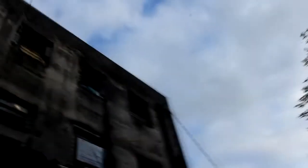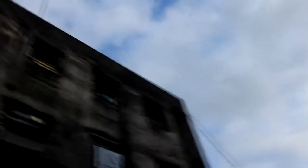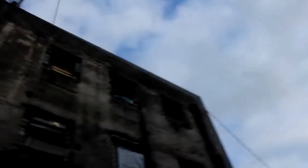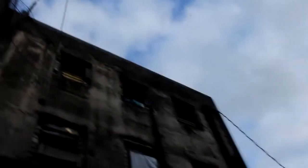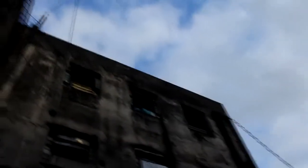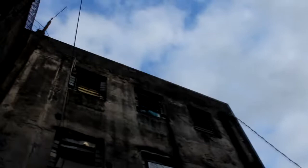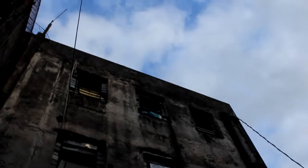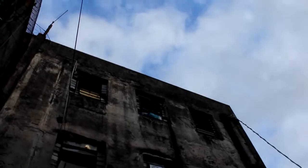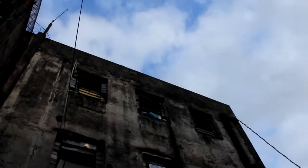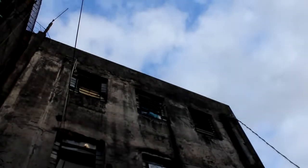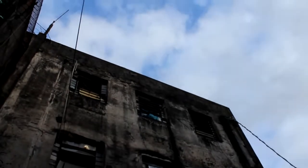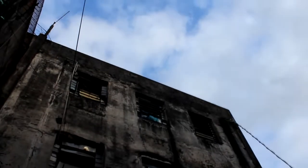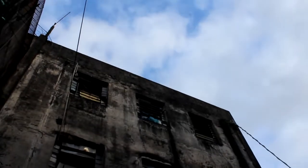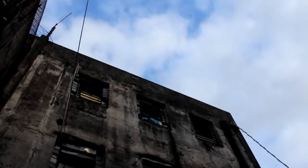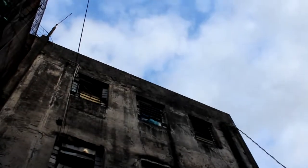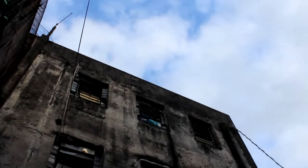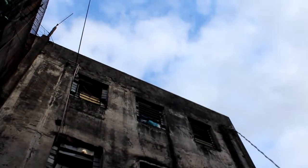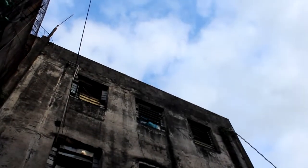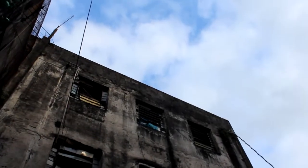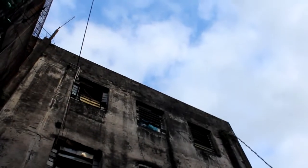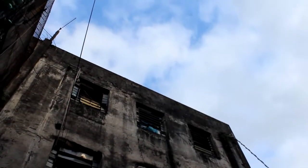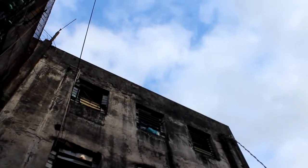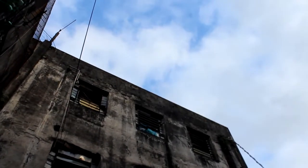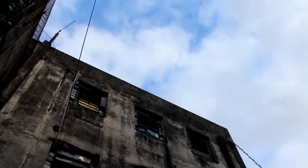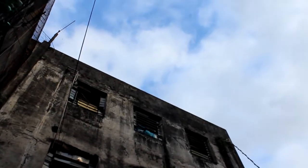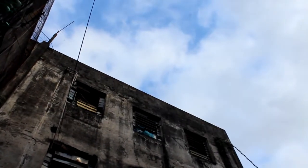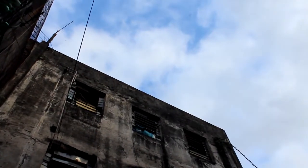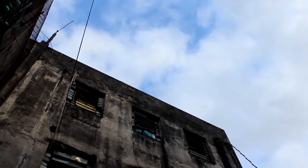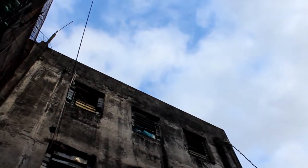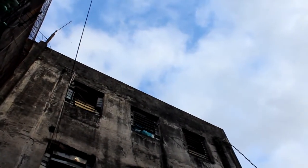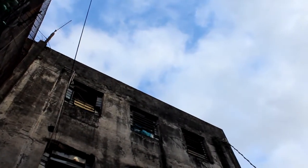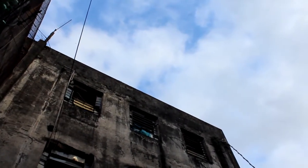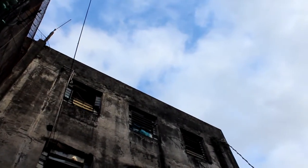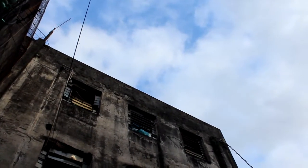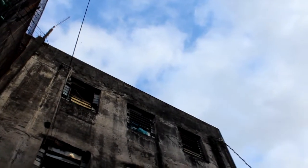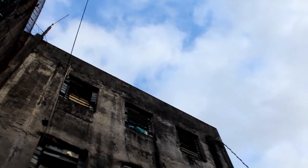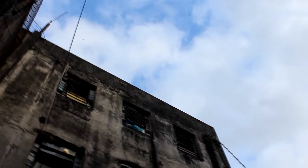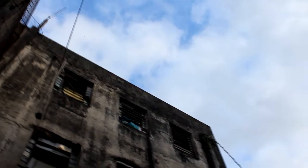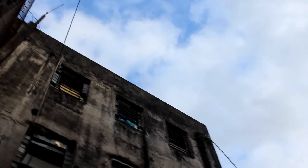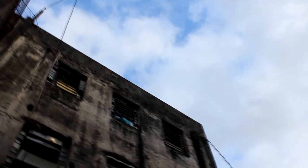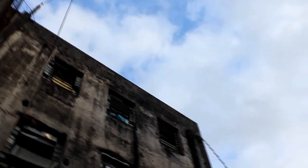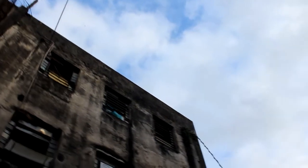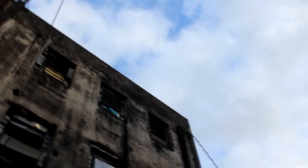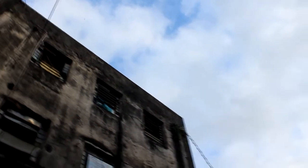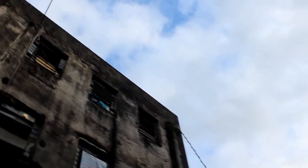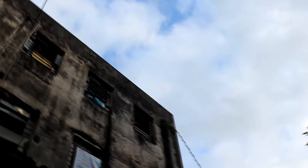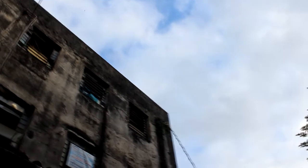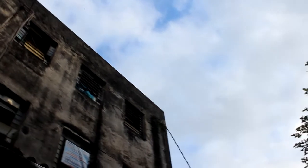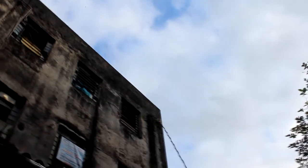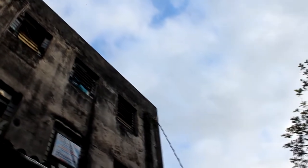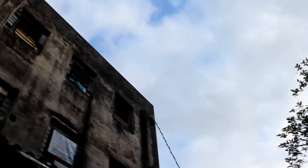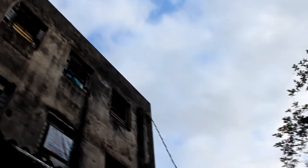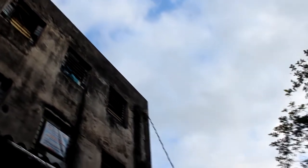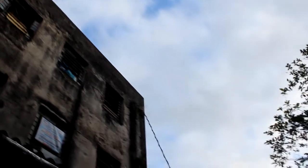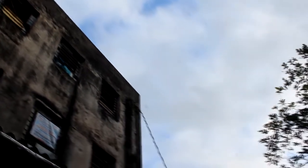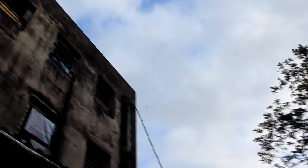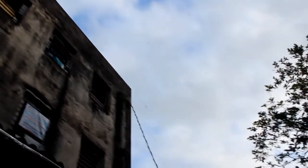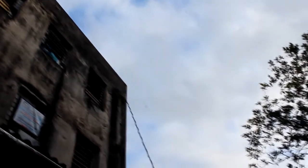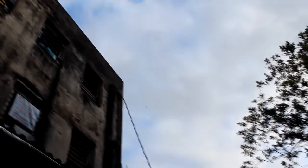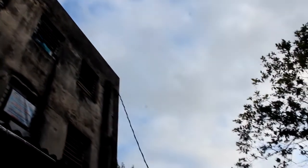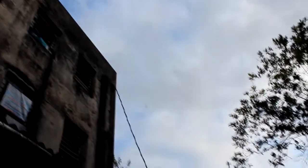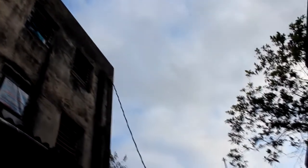ajudar. Só que a gente é muito discriminado. Aqui é um lugar que quem passa na